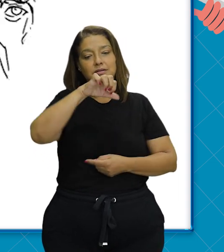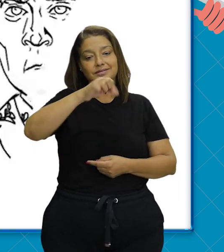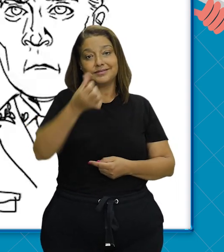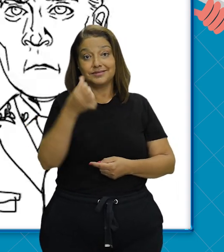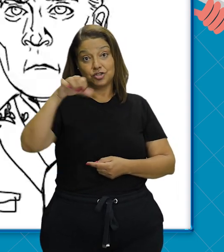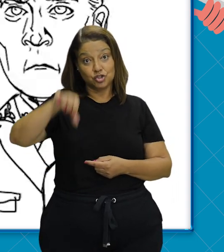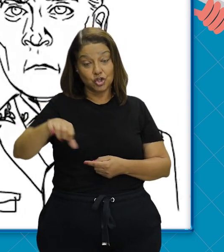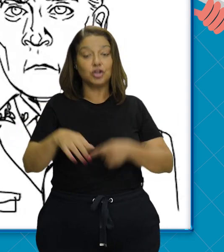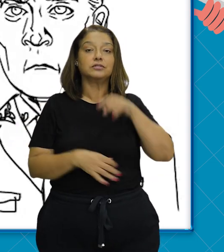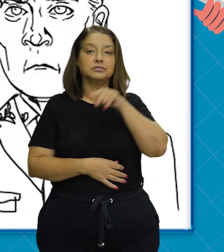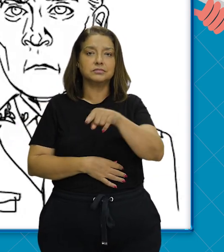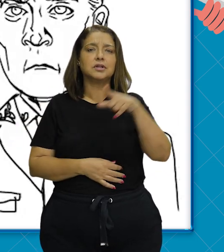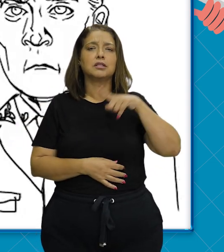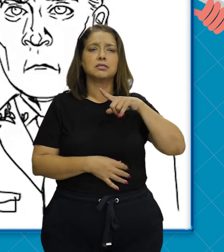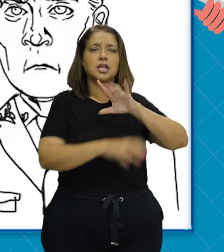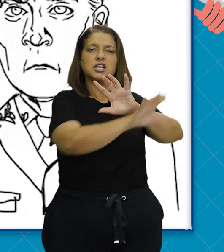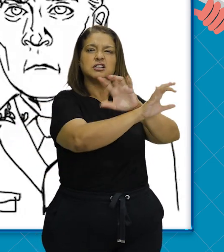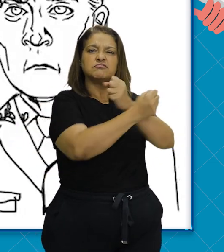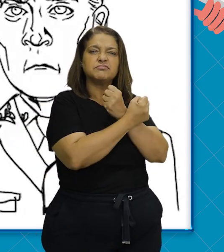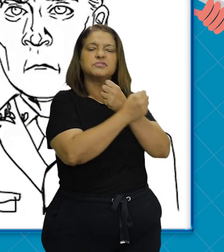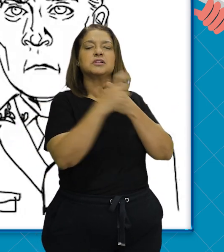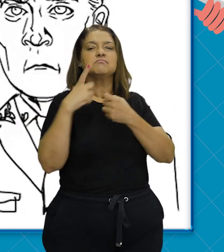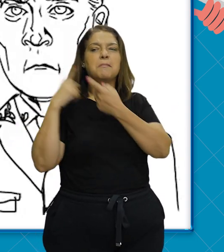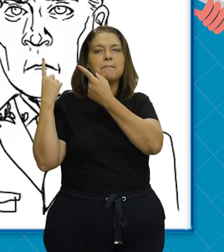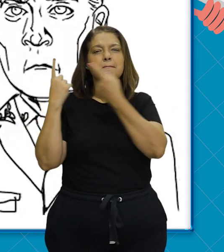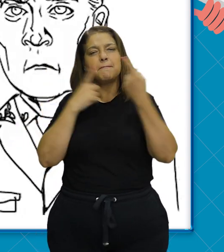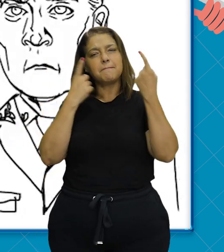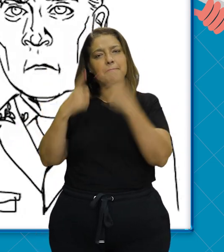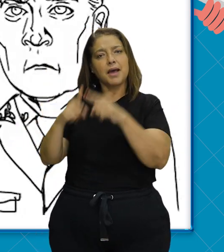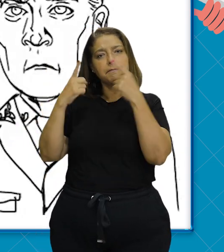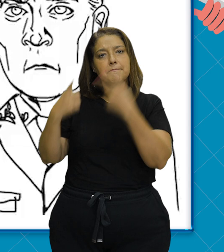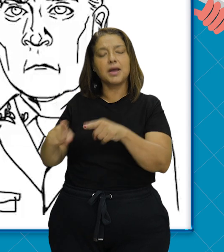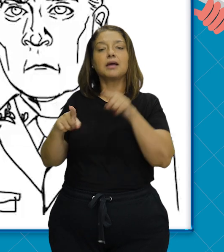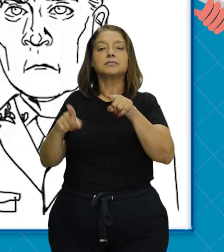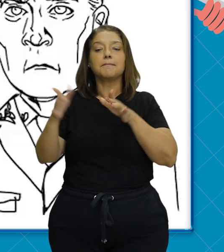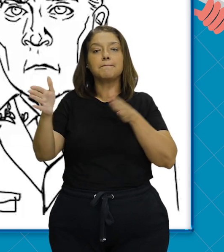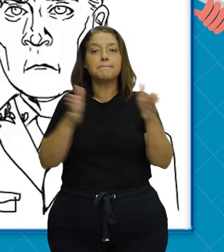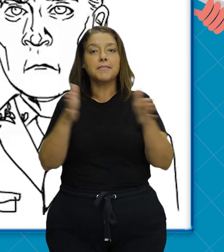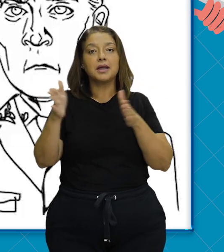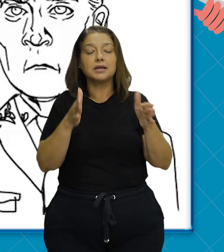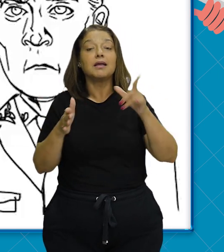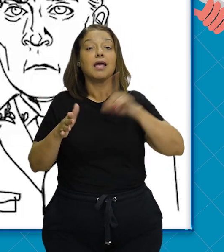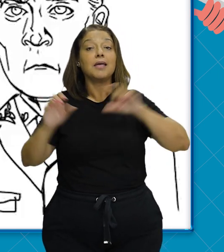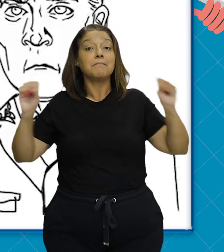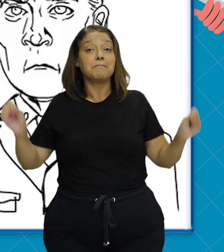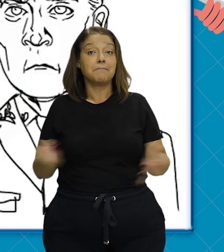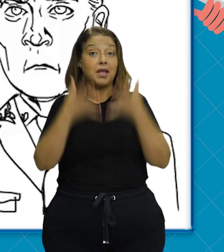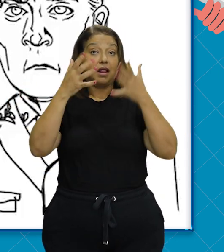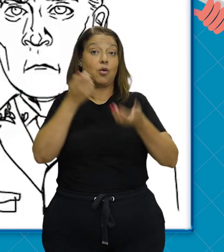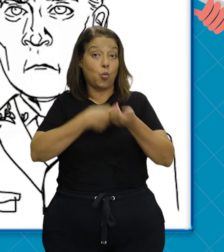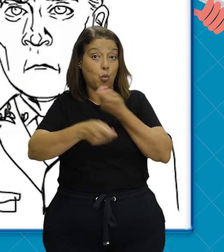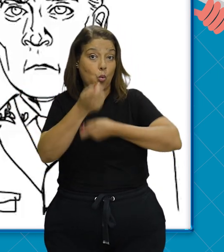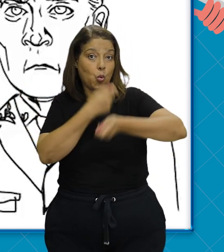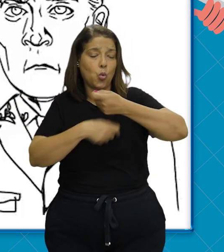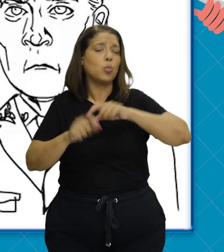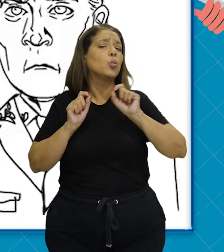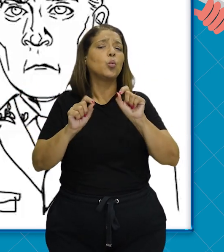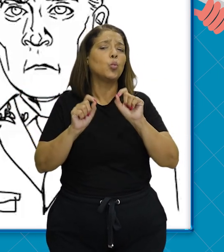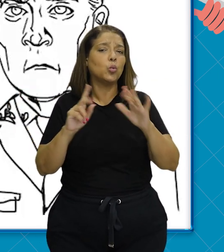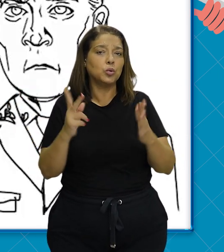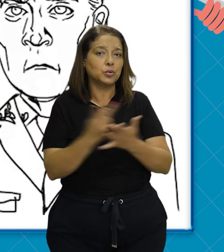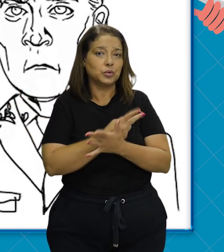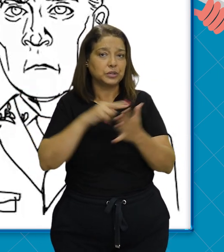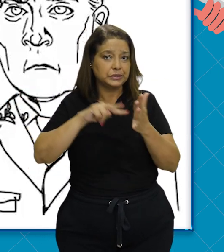1969. Além da censura e perseguição política, esse período ficou muito marcado pelo milagre econômico. Mas o que é